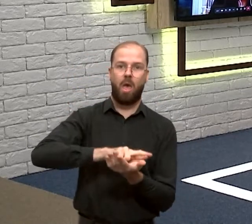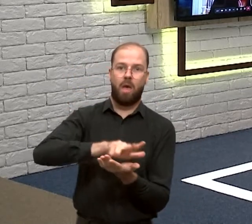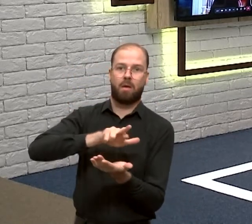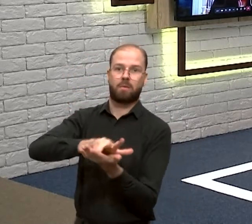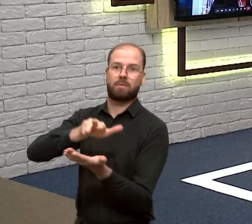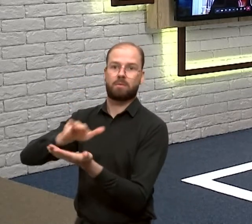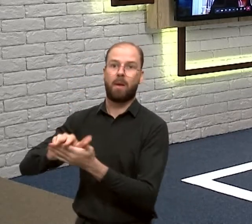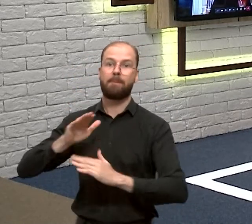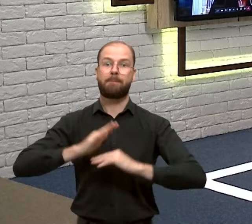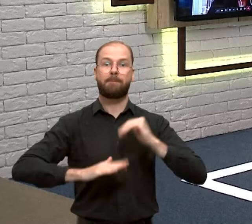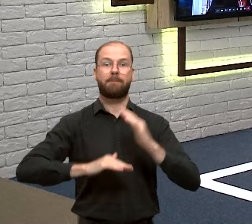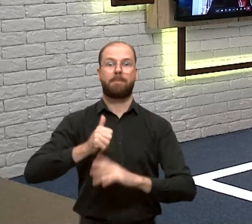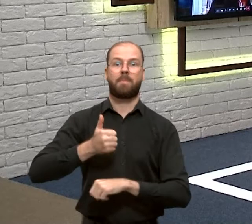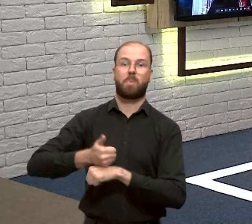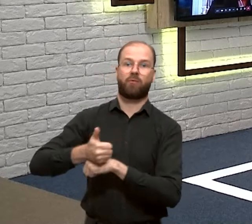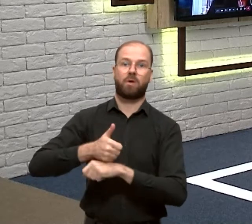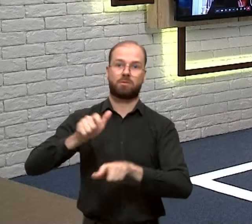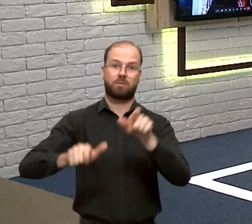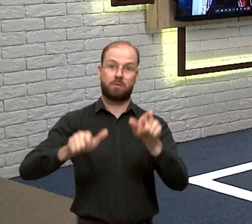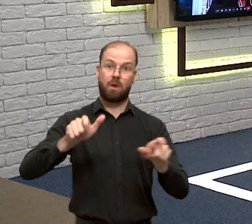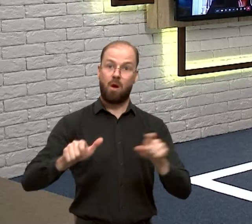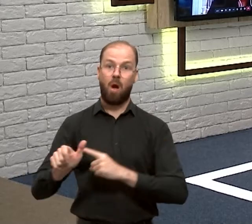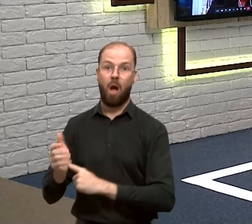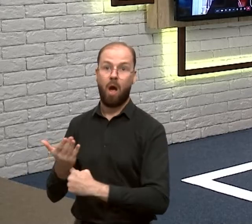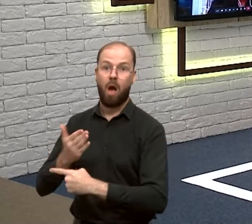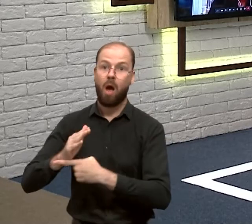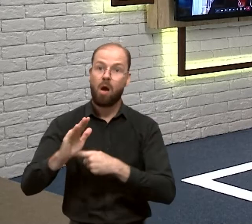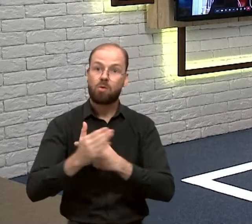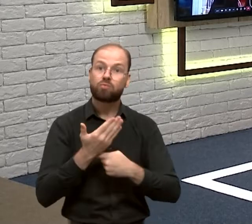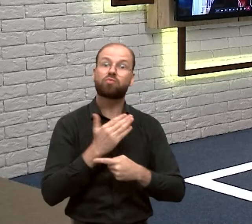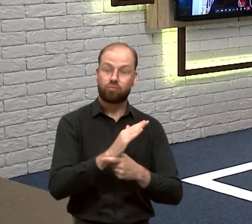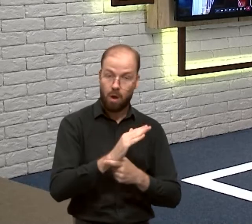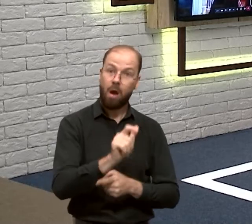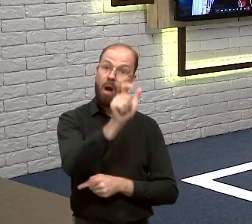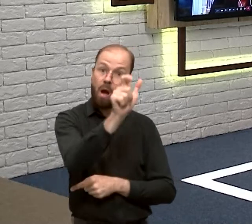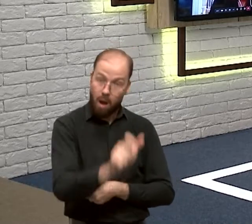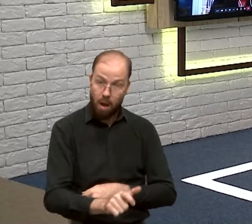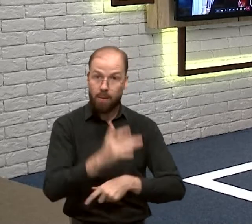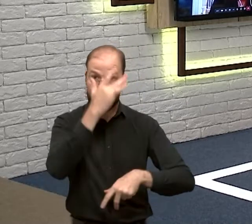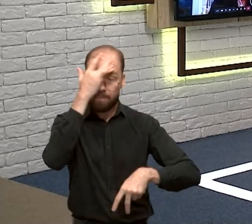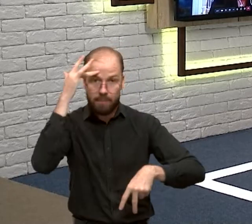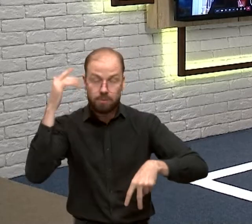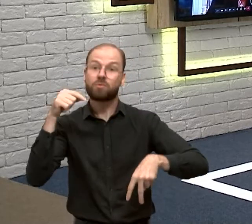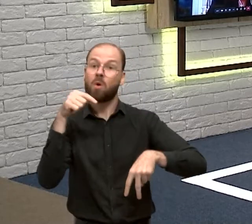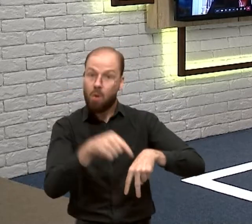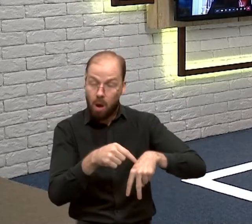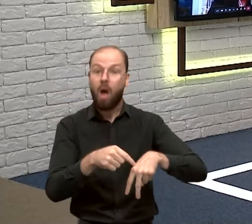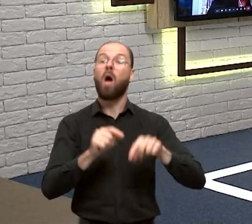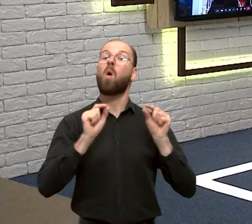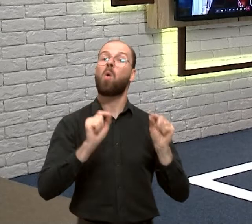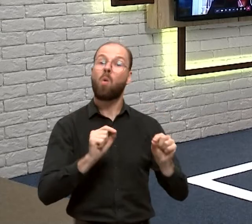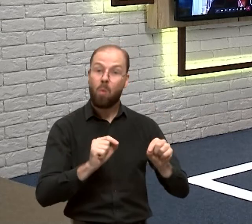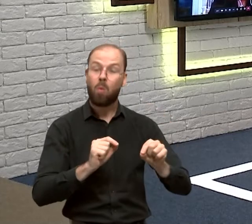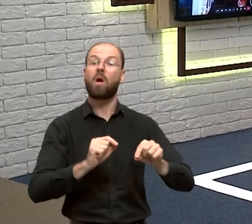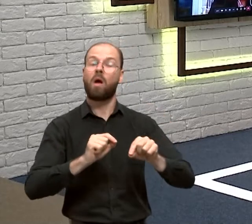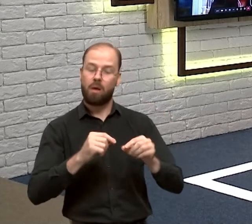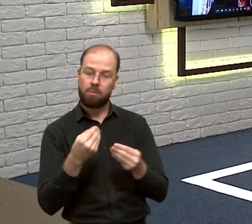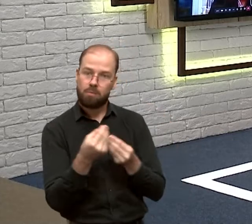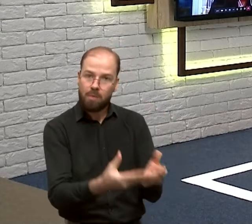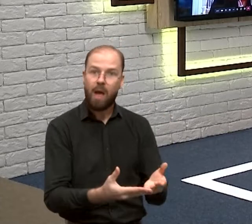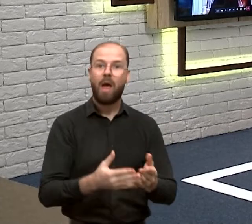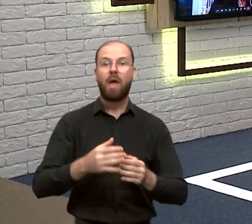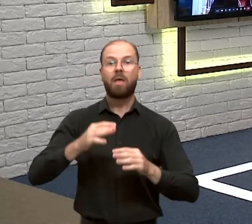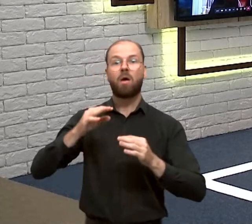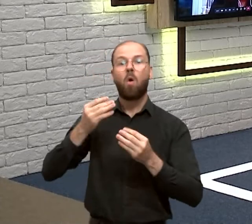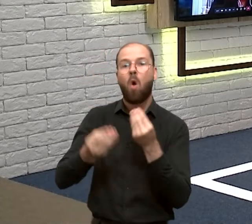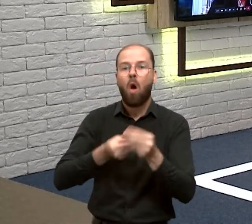apoio porque o psicólogo vai ajudar esse paciente a restabelecer essa rotina e aplicar técnicas de relaxamento